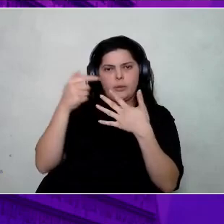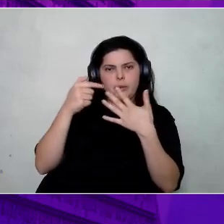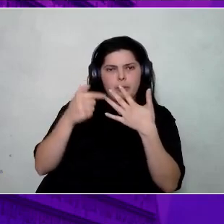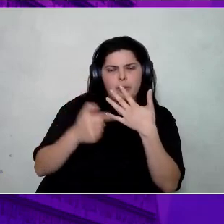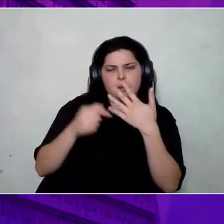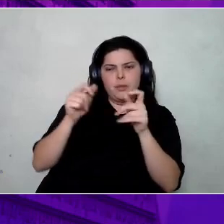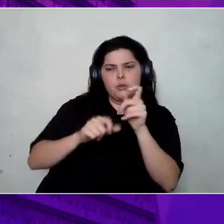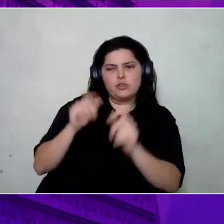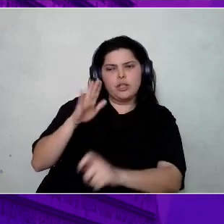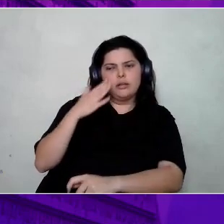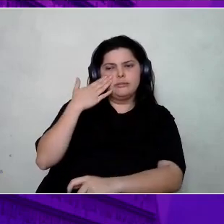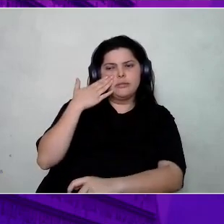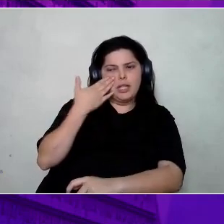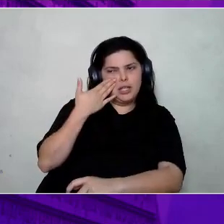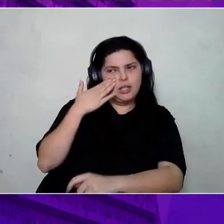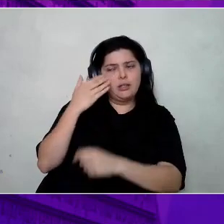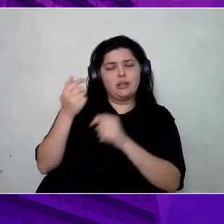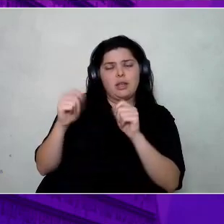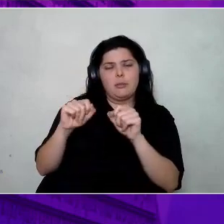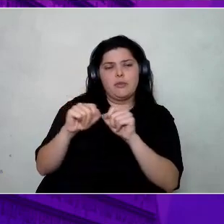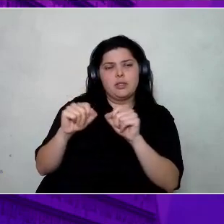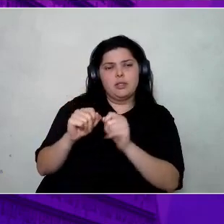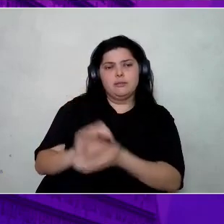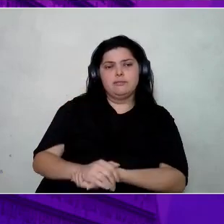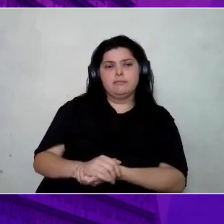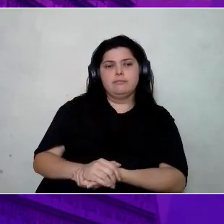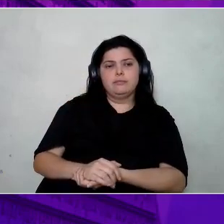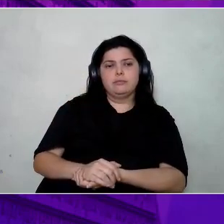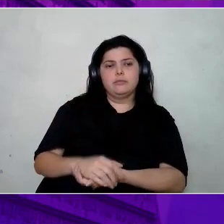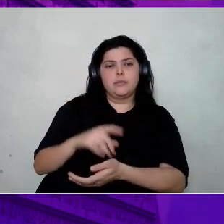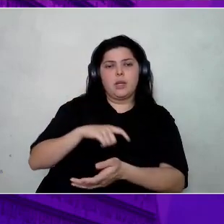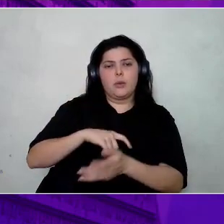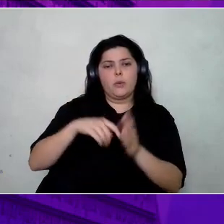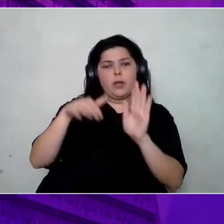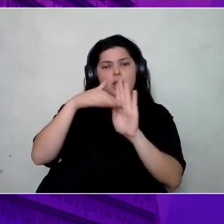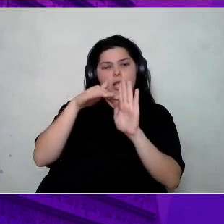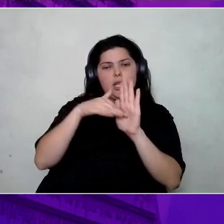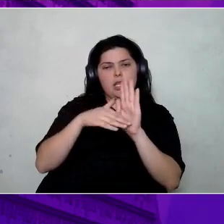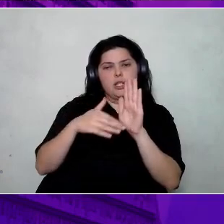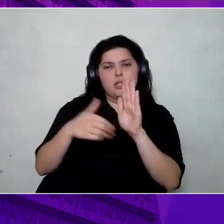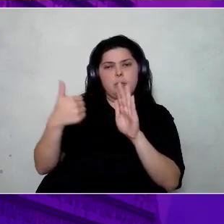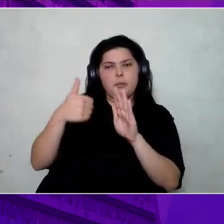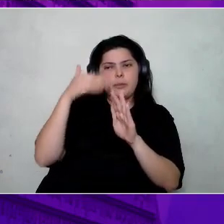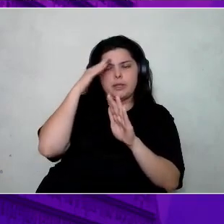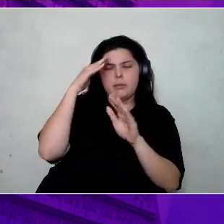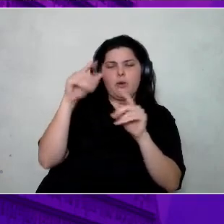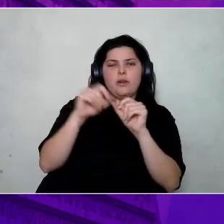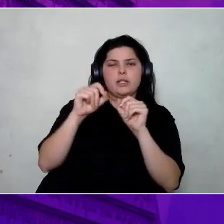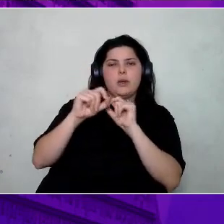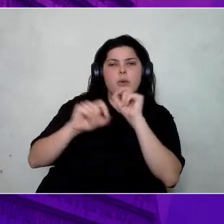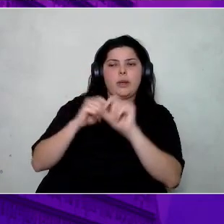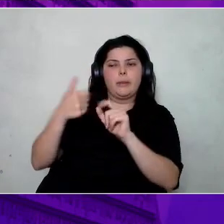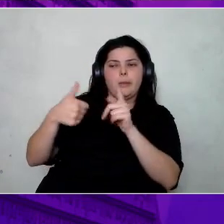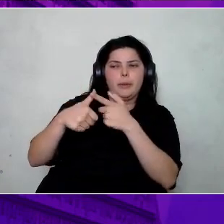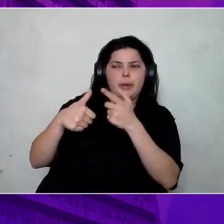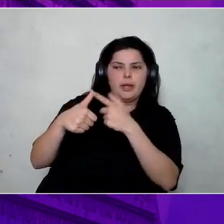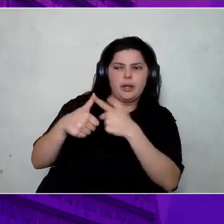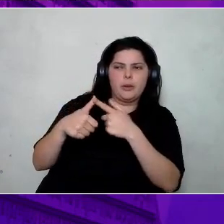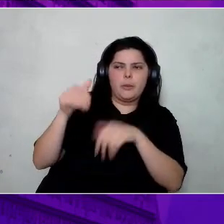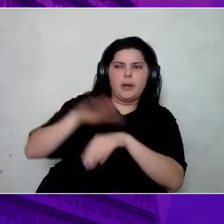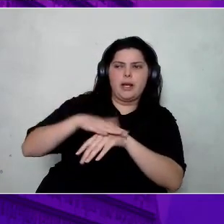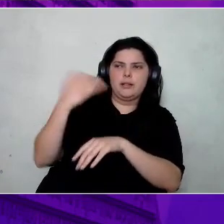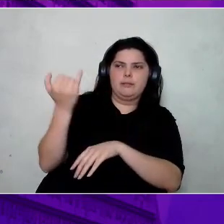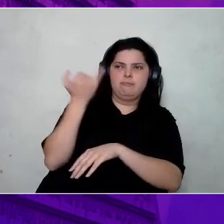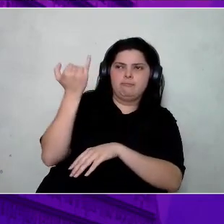pode ser feitas, e eu tenho uma lista de prioridade, né, que as pessoas já me disseram, olha, isso aqui é a coisa que mais resolve para a gente,